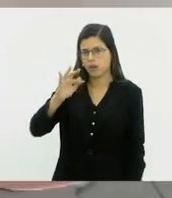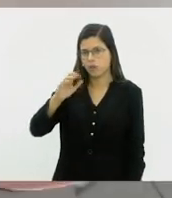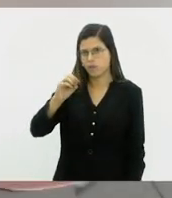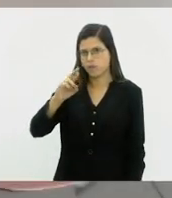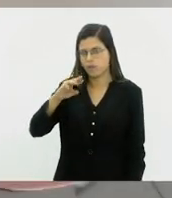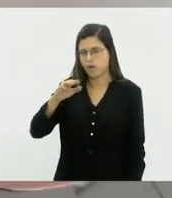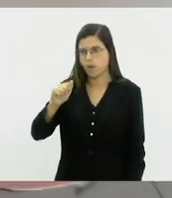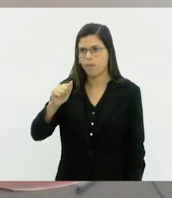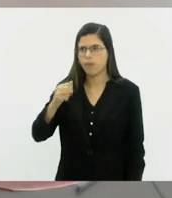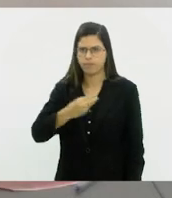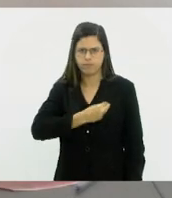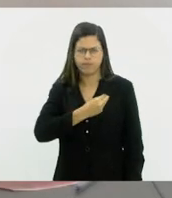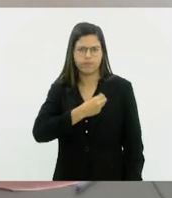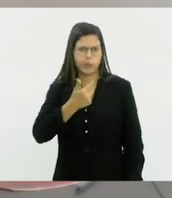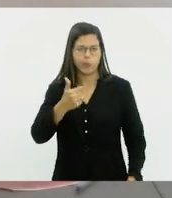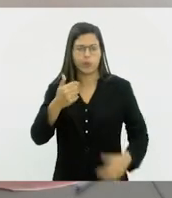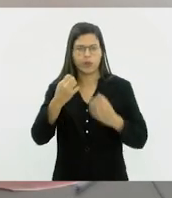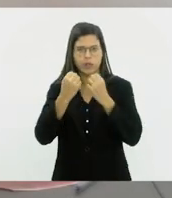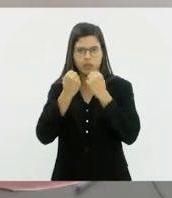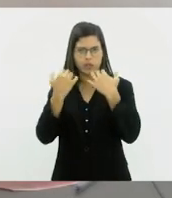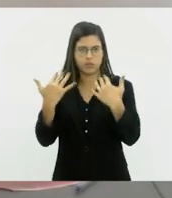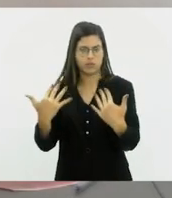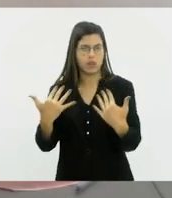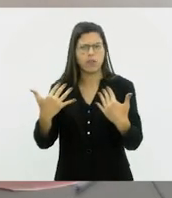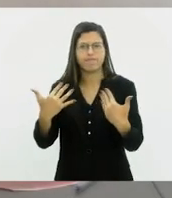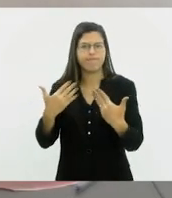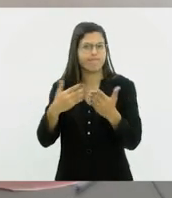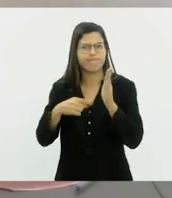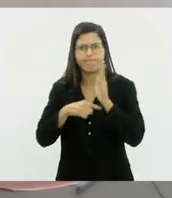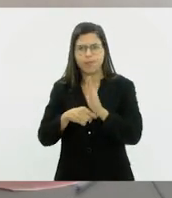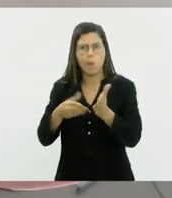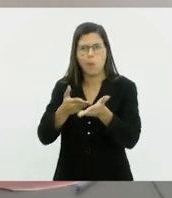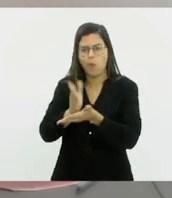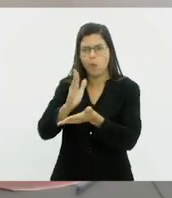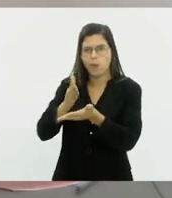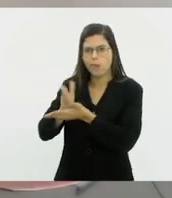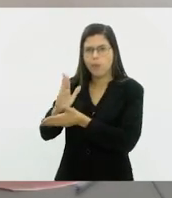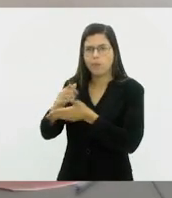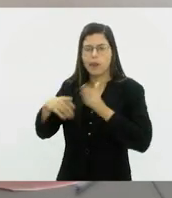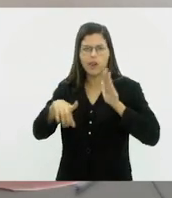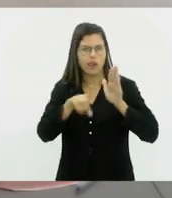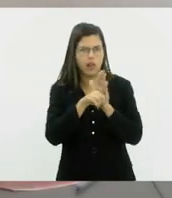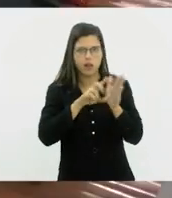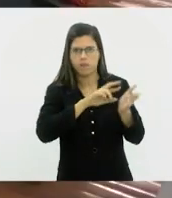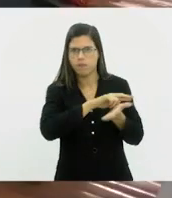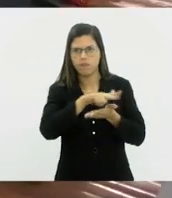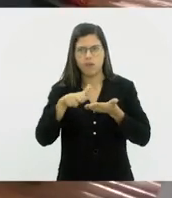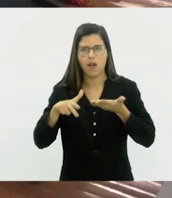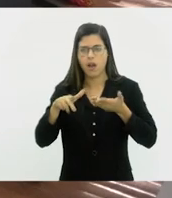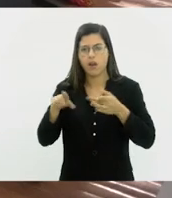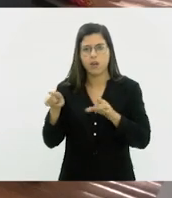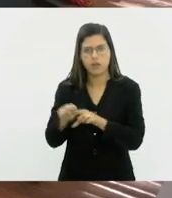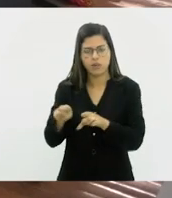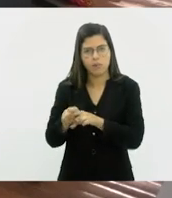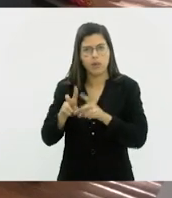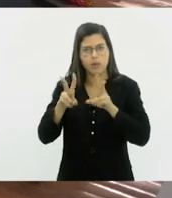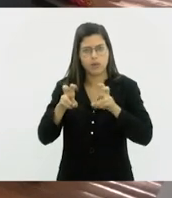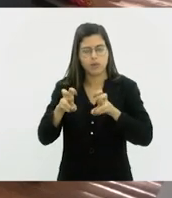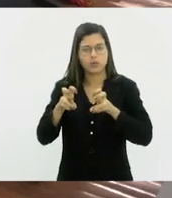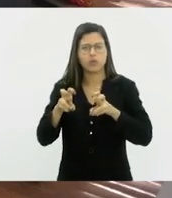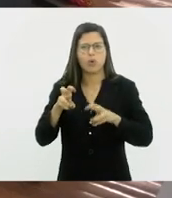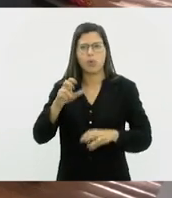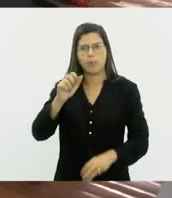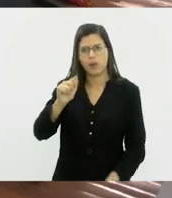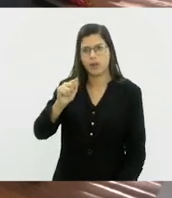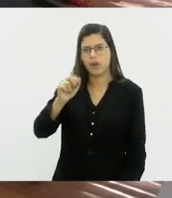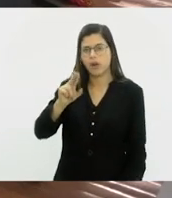a ajudou a aprovar várias leis aqui Inclusive a lei das audiências de Custódia né